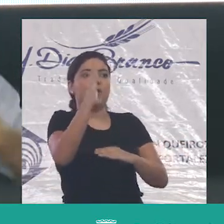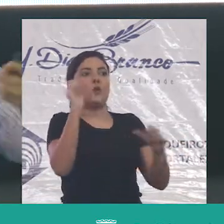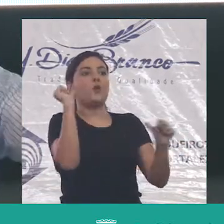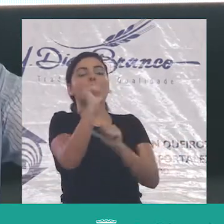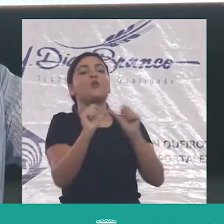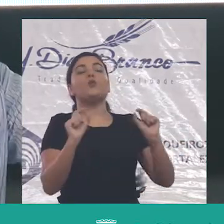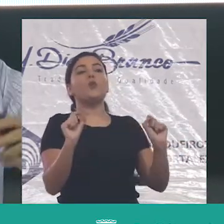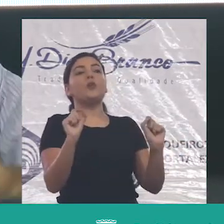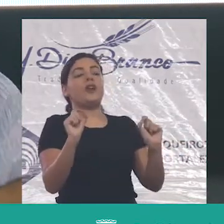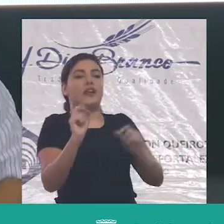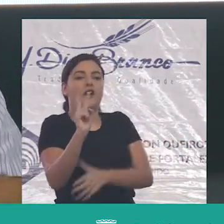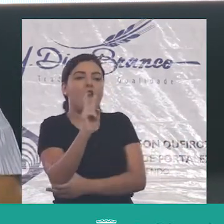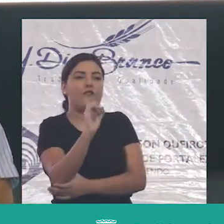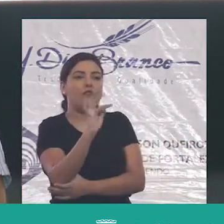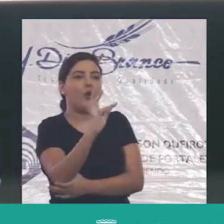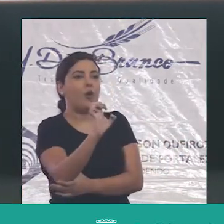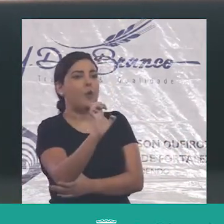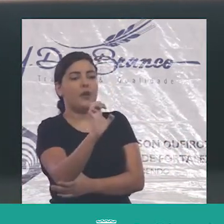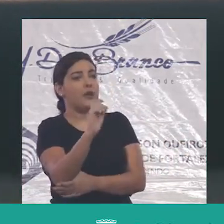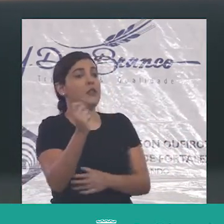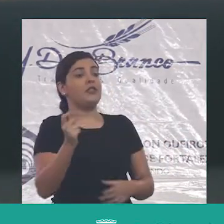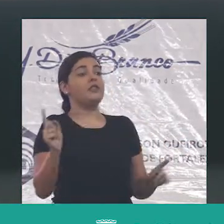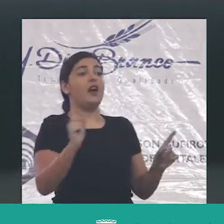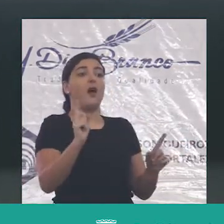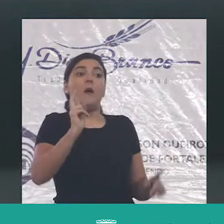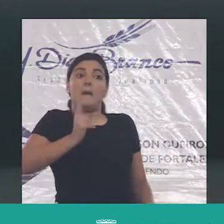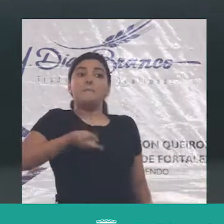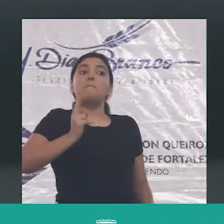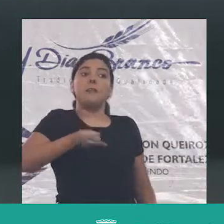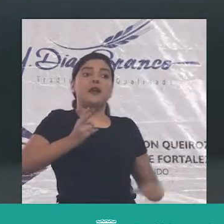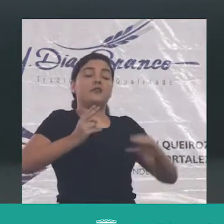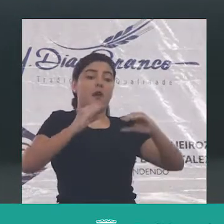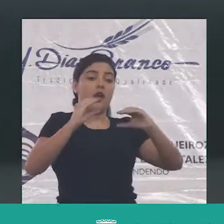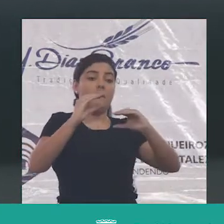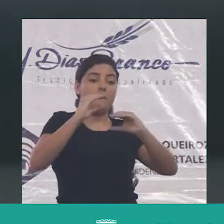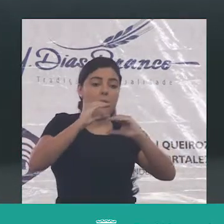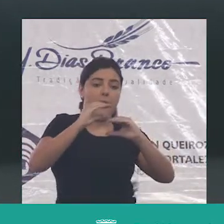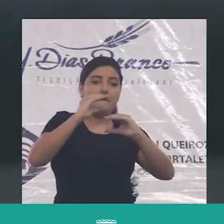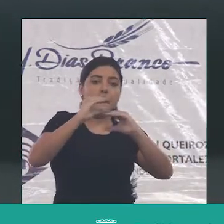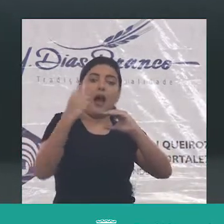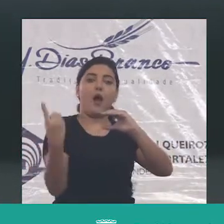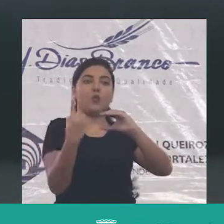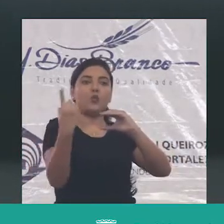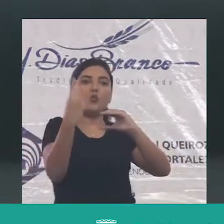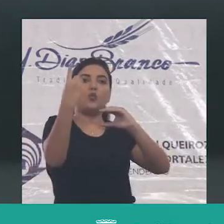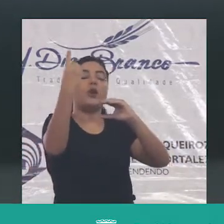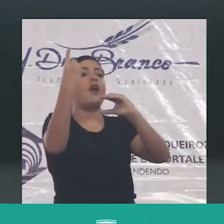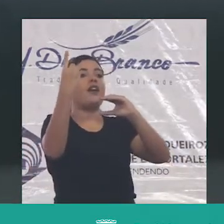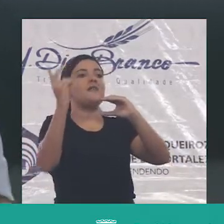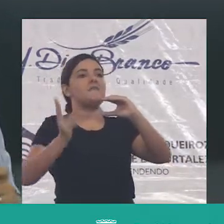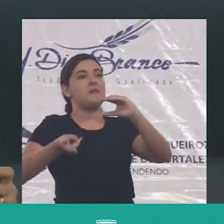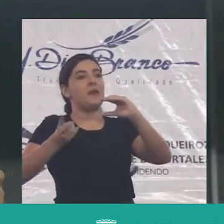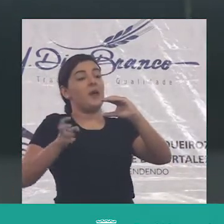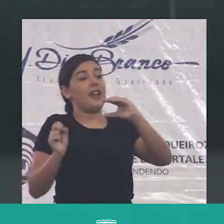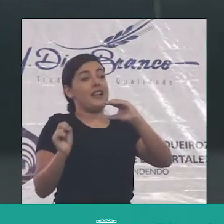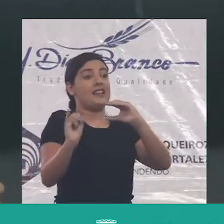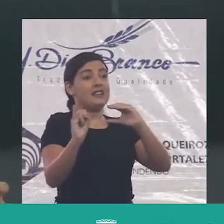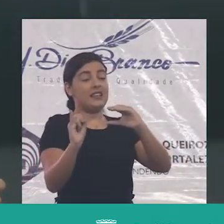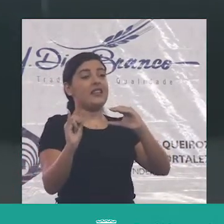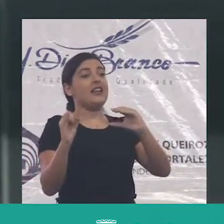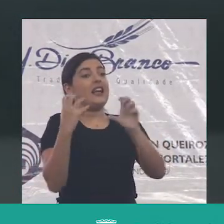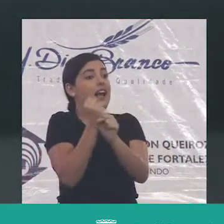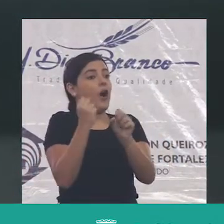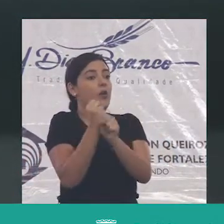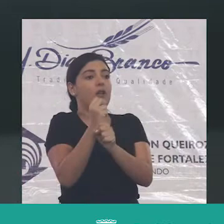quê? De volume. Desde que você mantenha a mesma altura. Então, toda vez que vocês quiserem